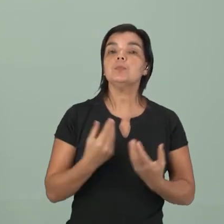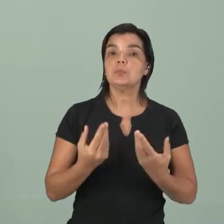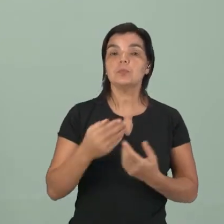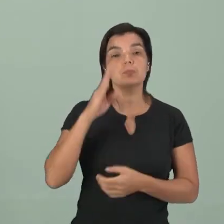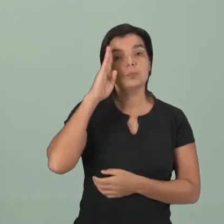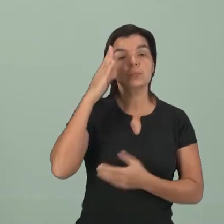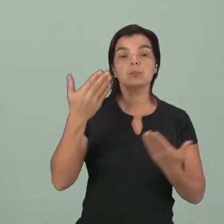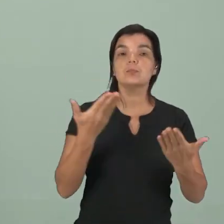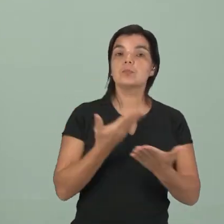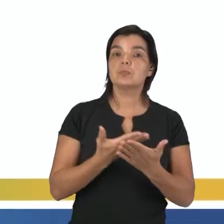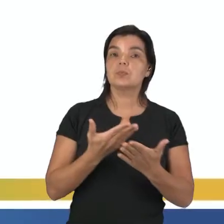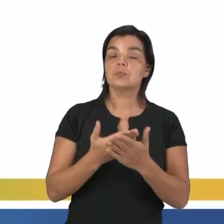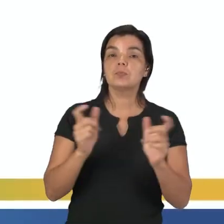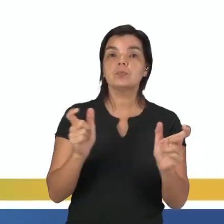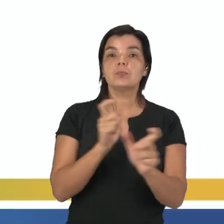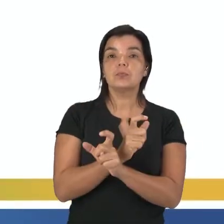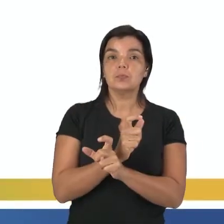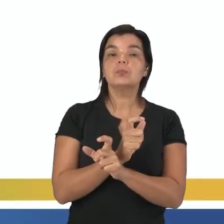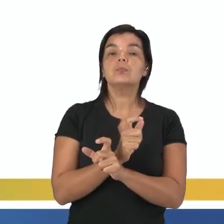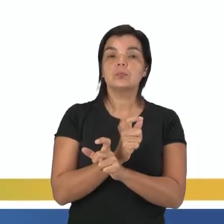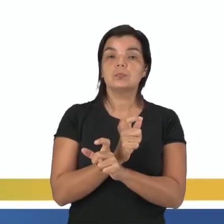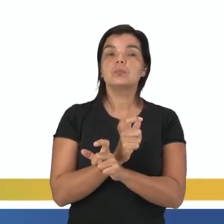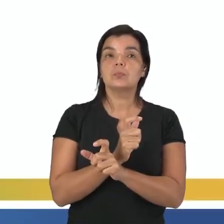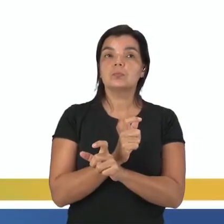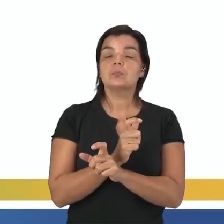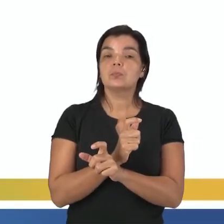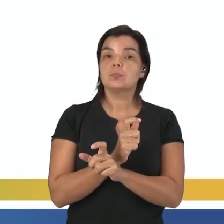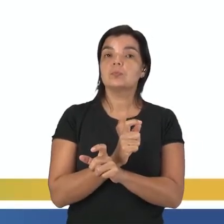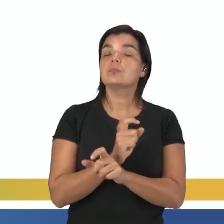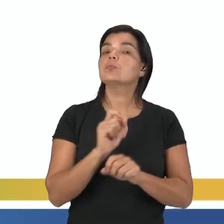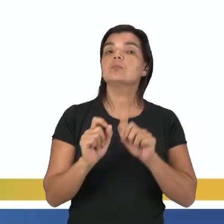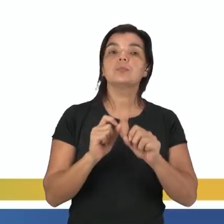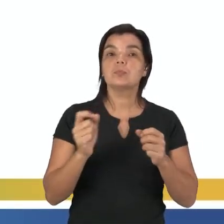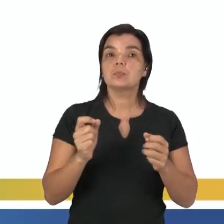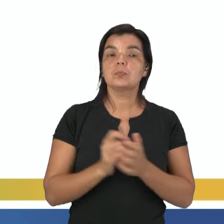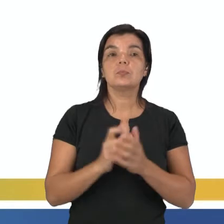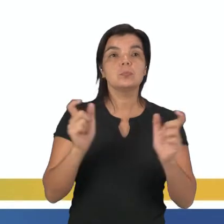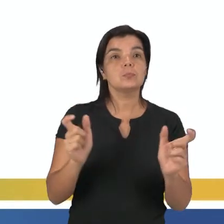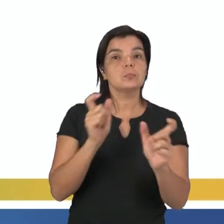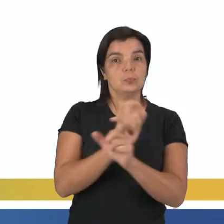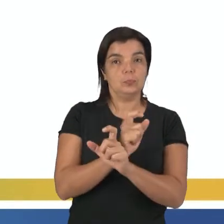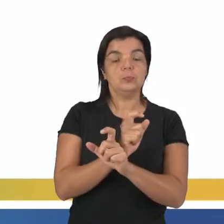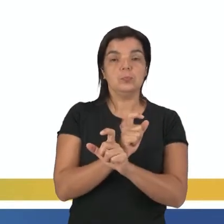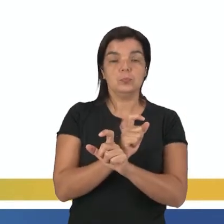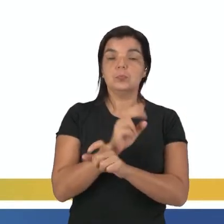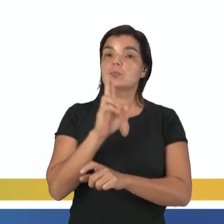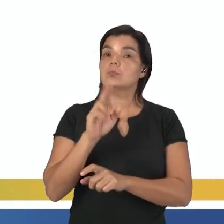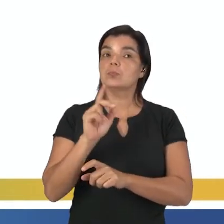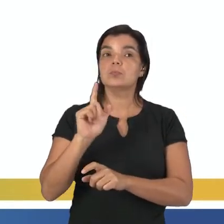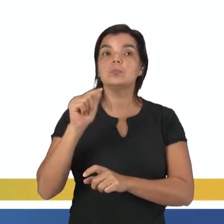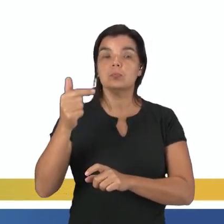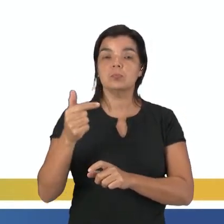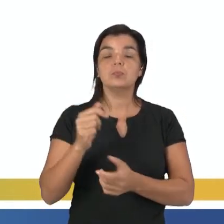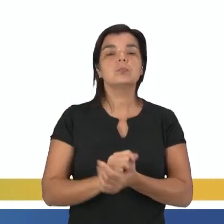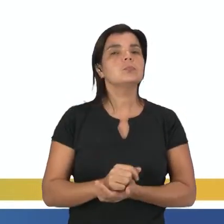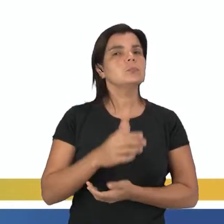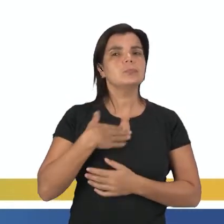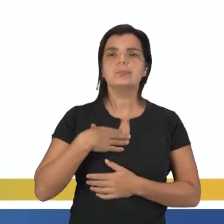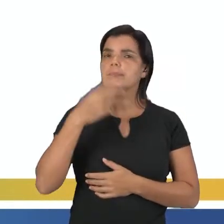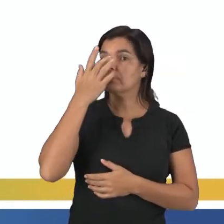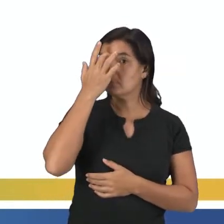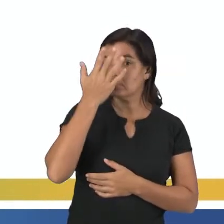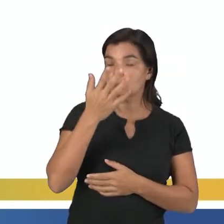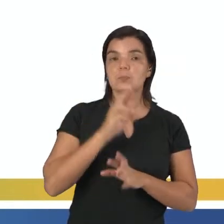momento principal de hoje, fazer a conversão, né? Fazer o quê? Vamos converter uma unidade para outra. E é bem tranquilo